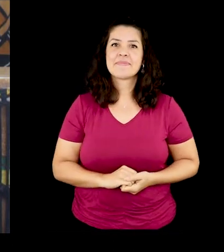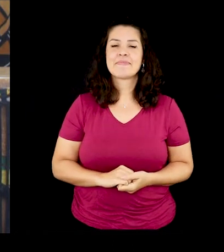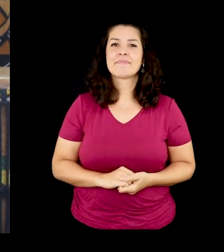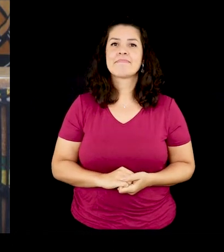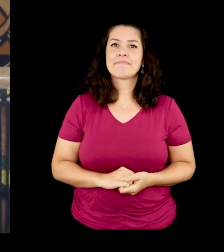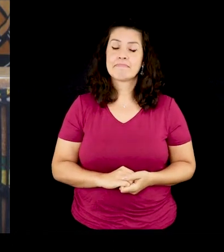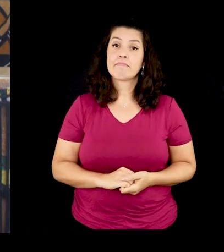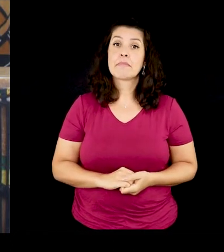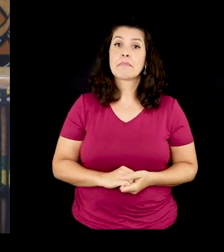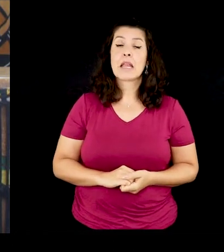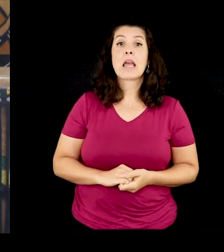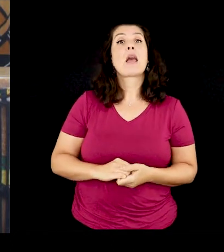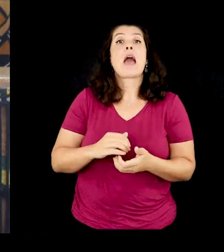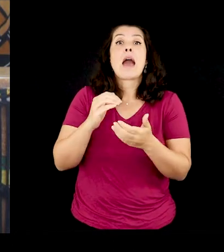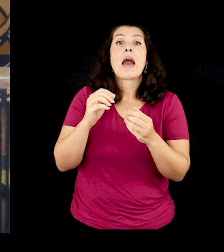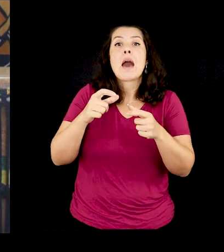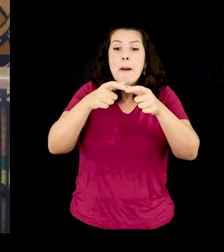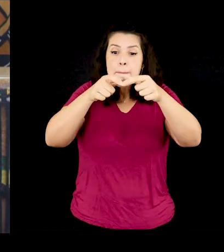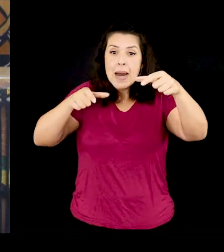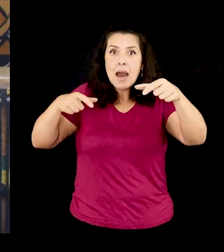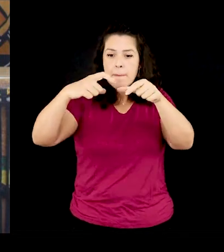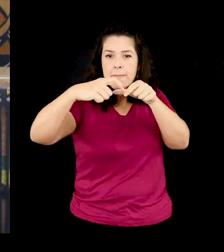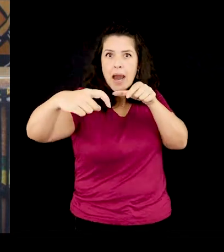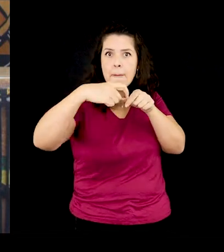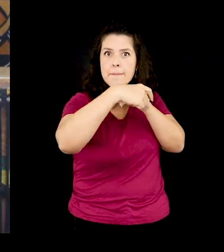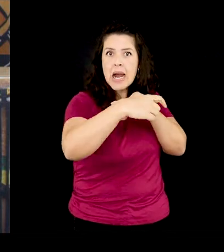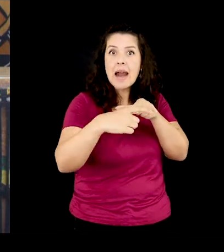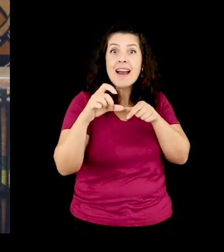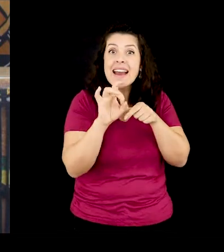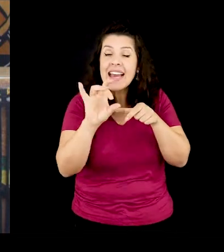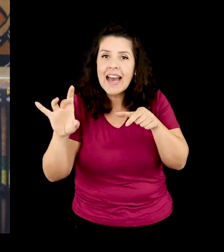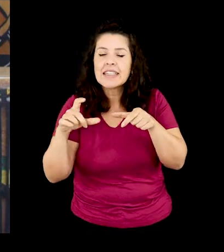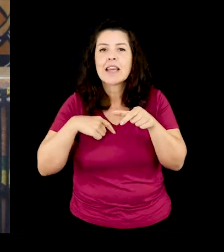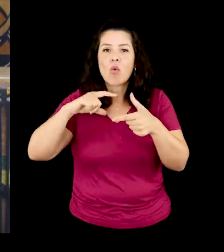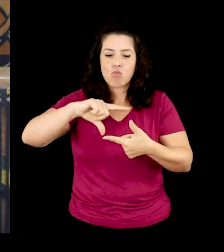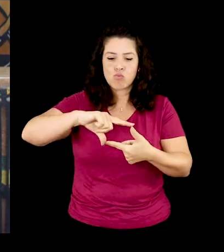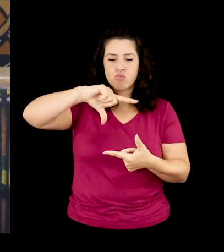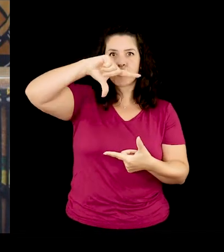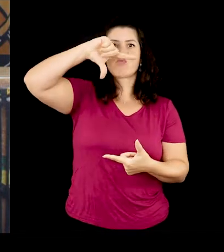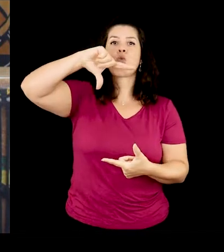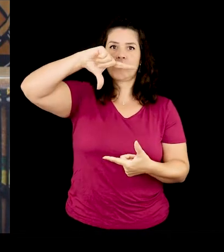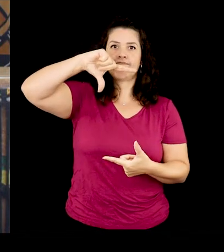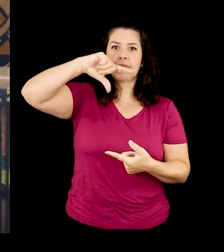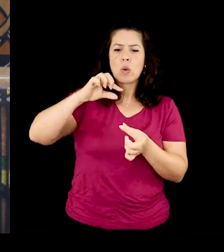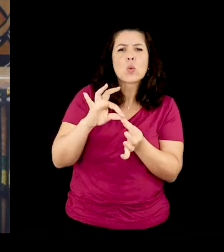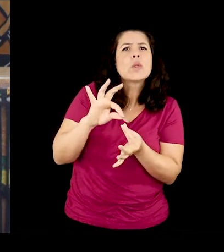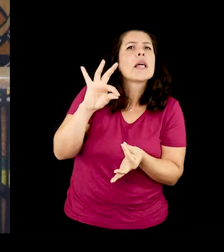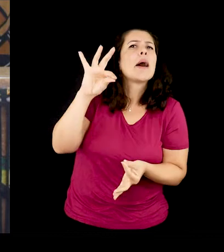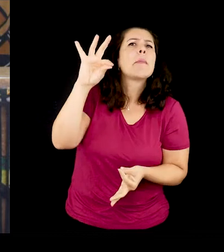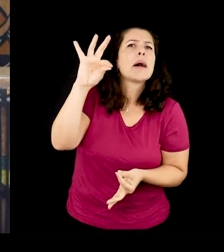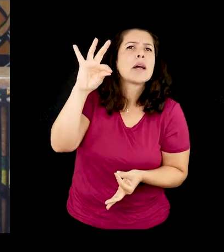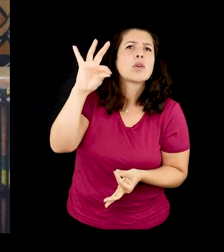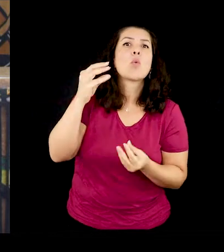E para cada parte, eu vou cortar um retângulo. O tamanho desse retângulo vai